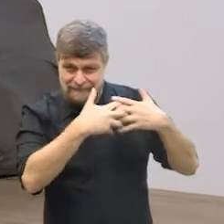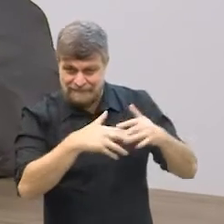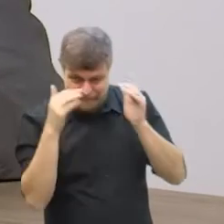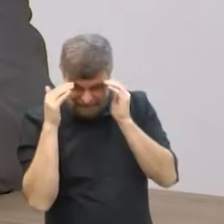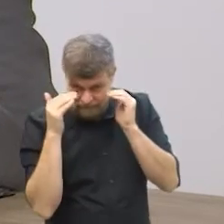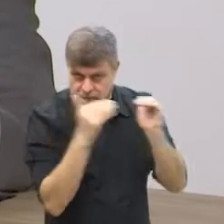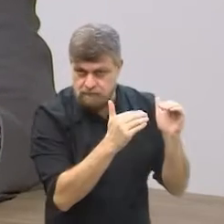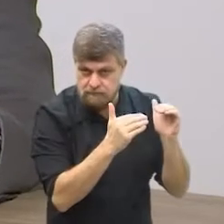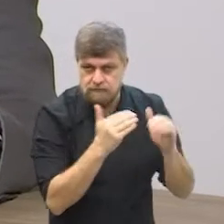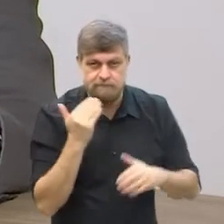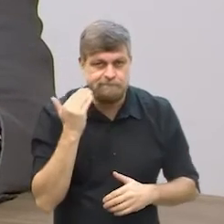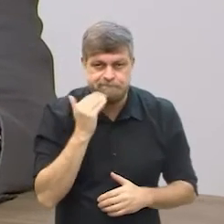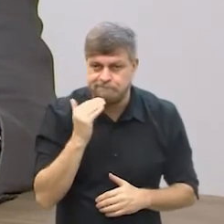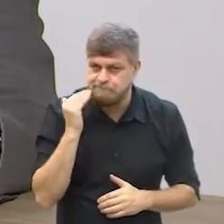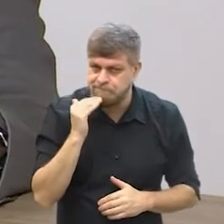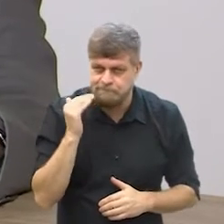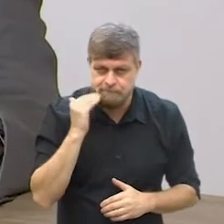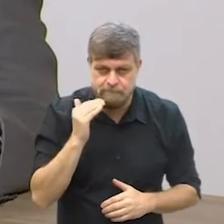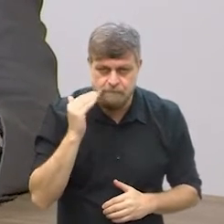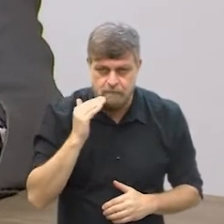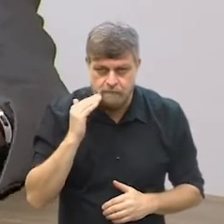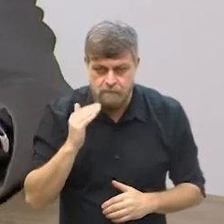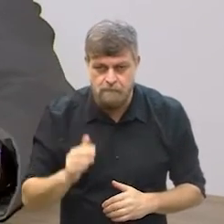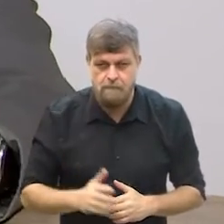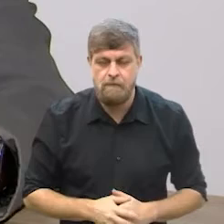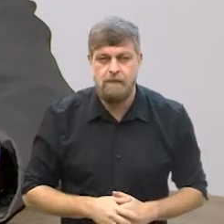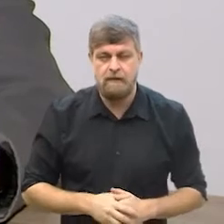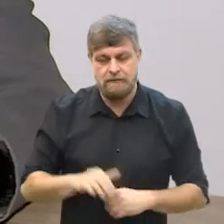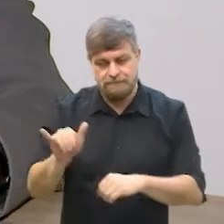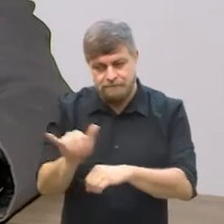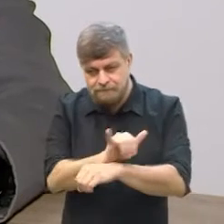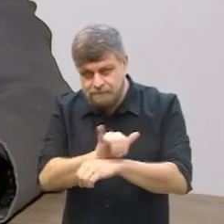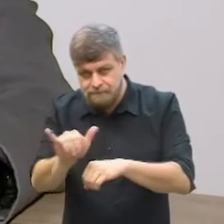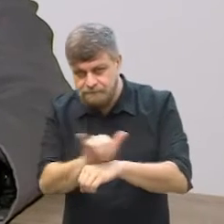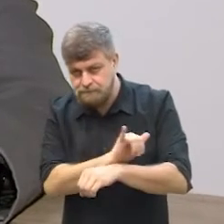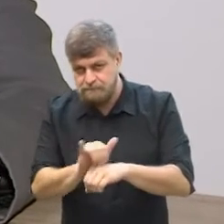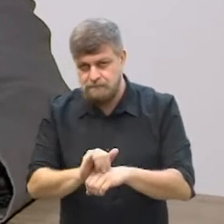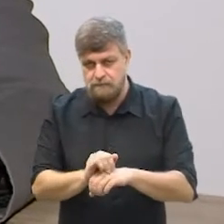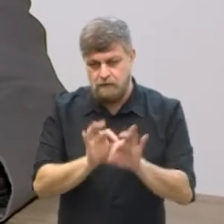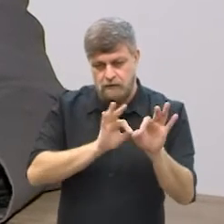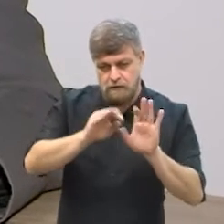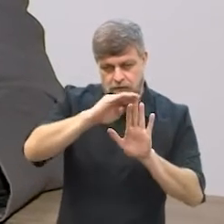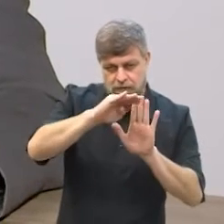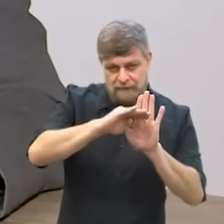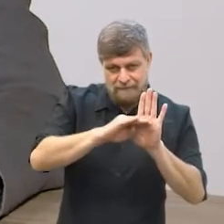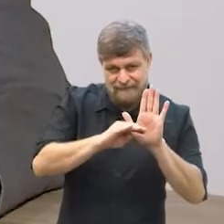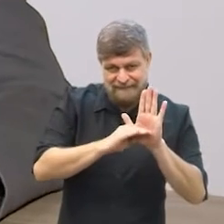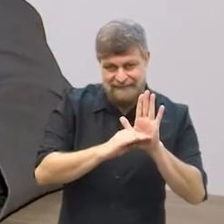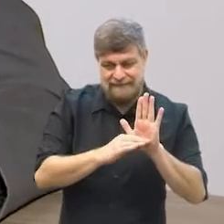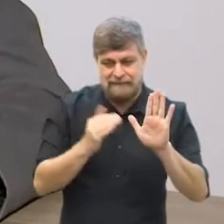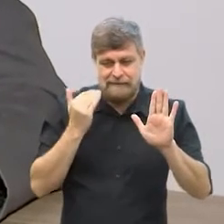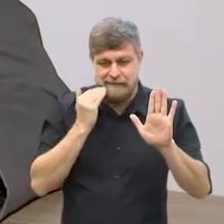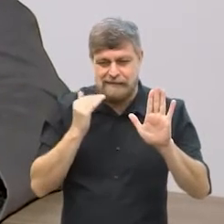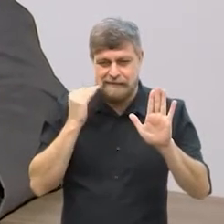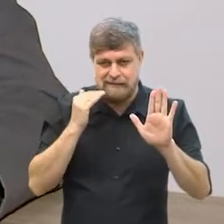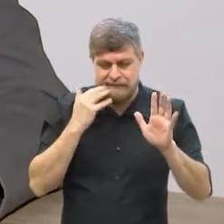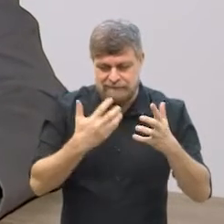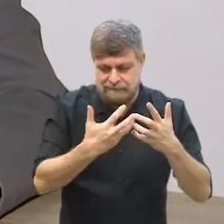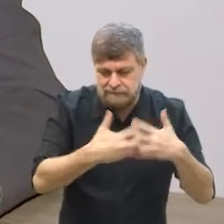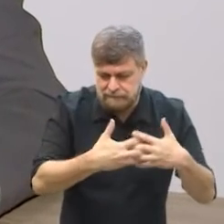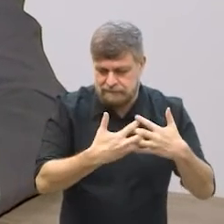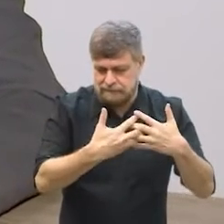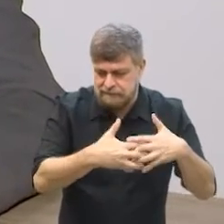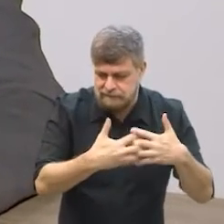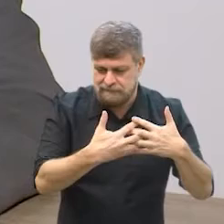seguidos daquela forma como estava sendo definido. E a tentativa de executar um processo obsoleto ou que é inadequado